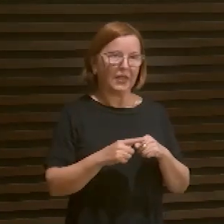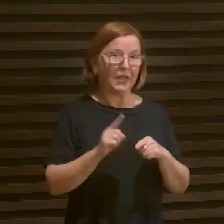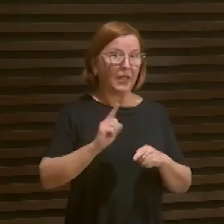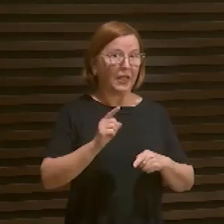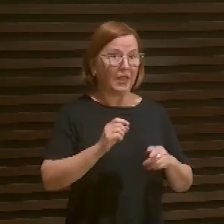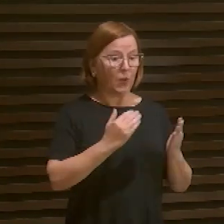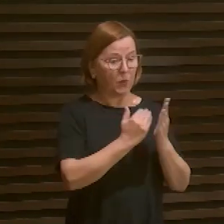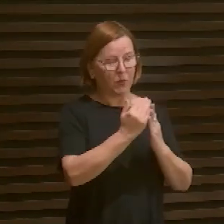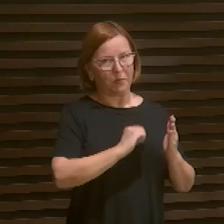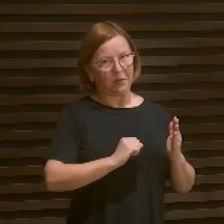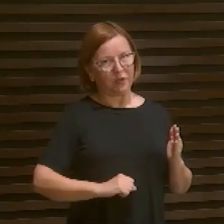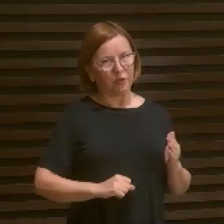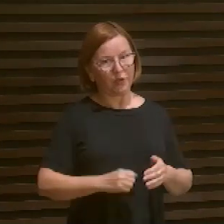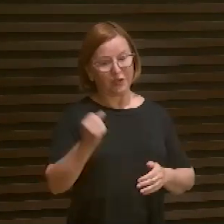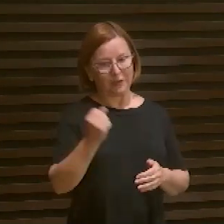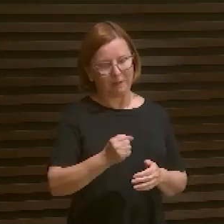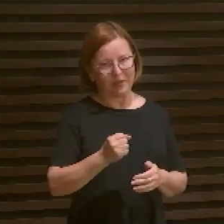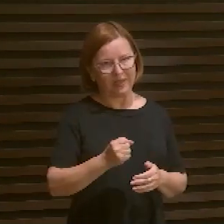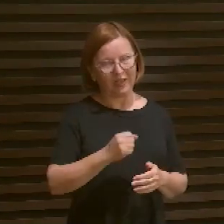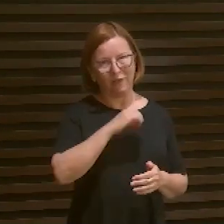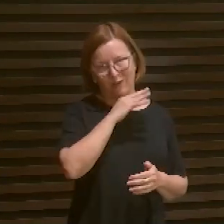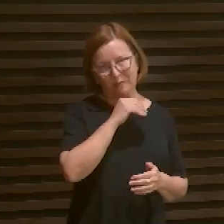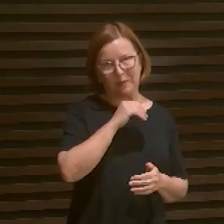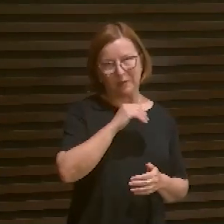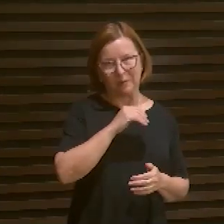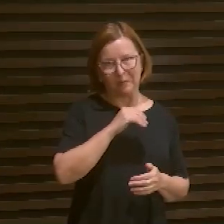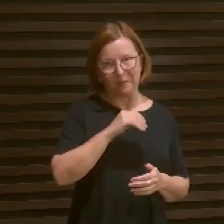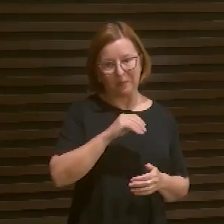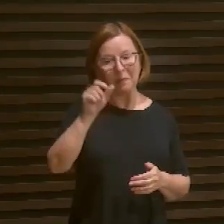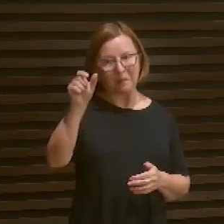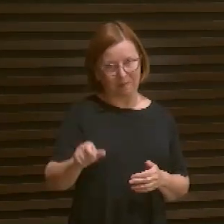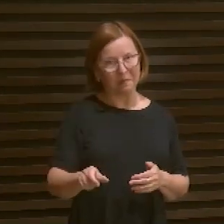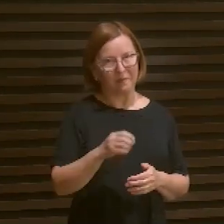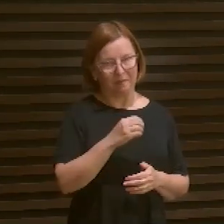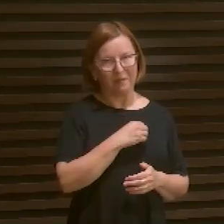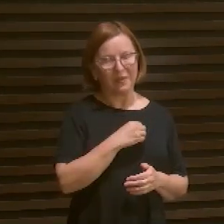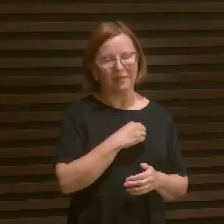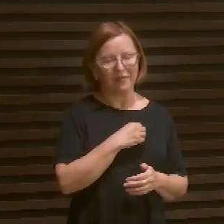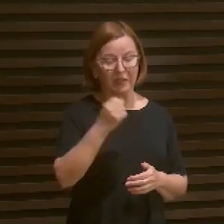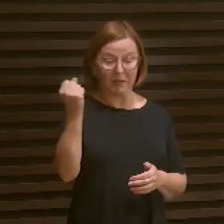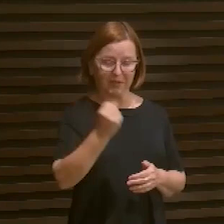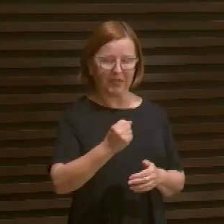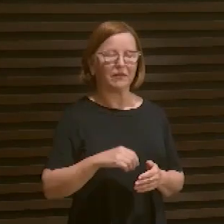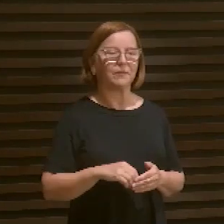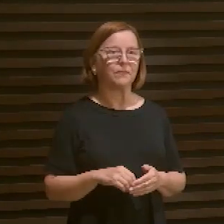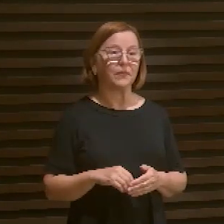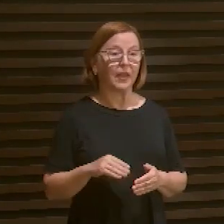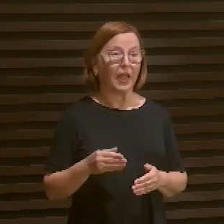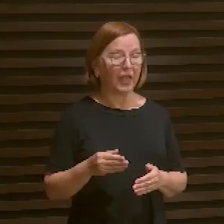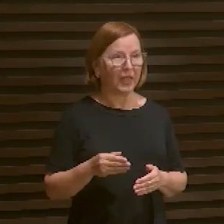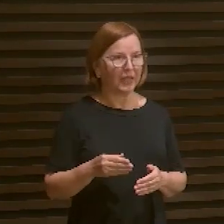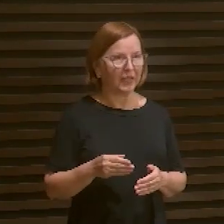matava. Era o pecador. Ele que tinha que matar a ovelha. E ele pegava o sangue